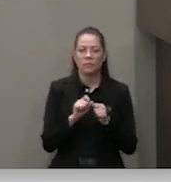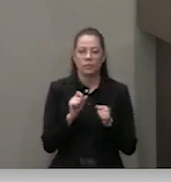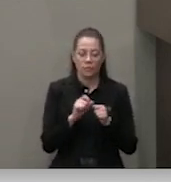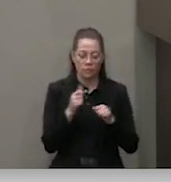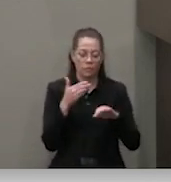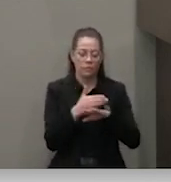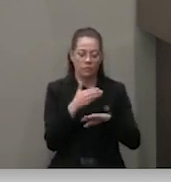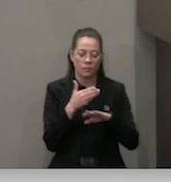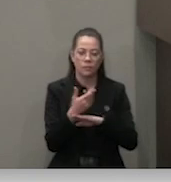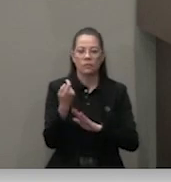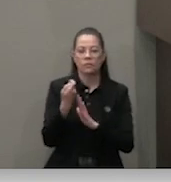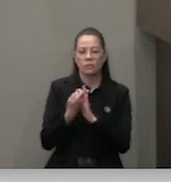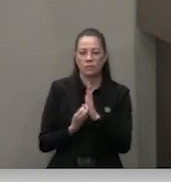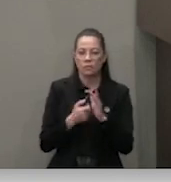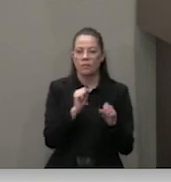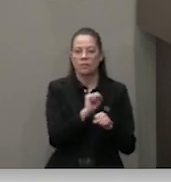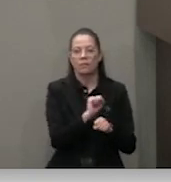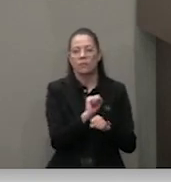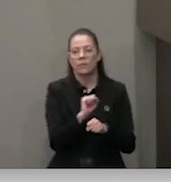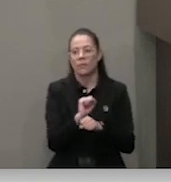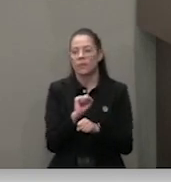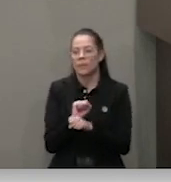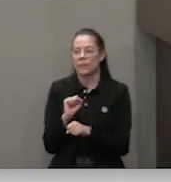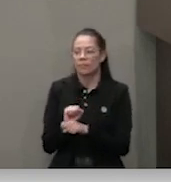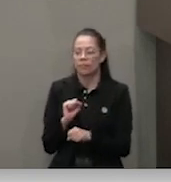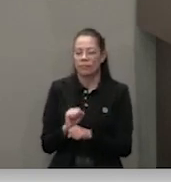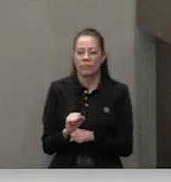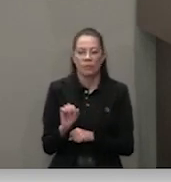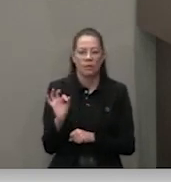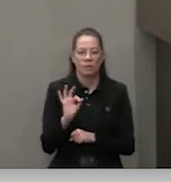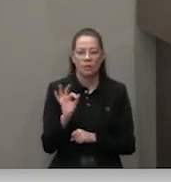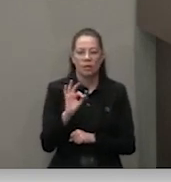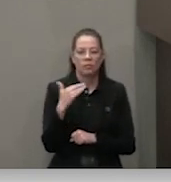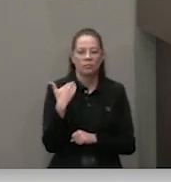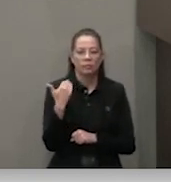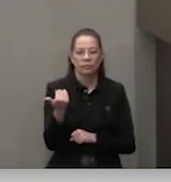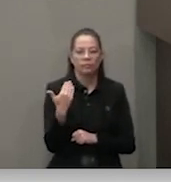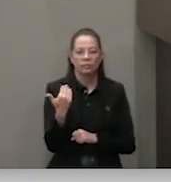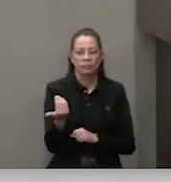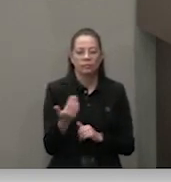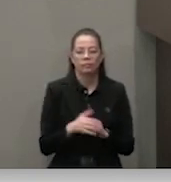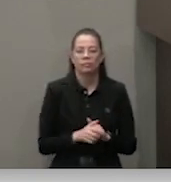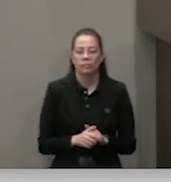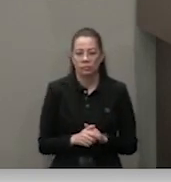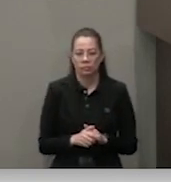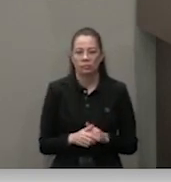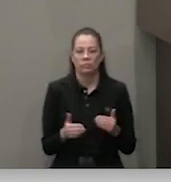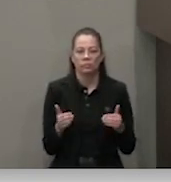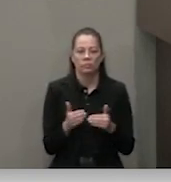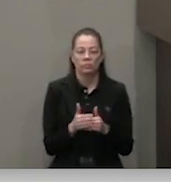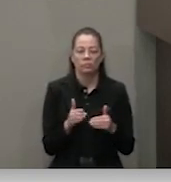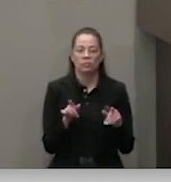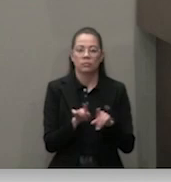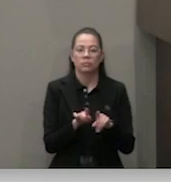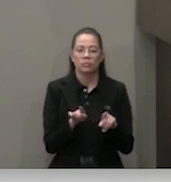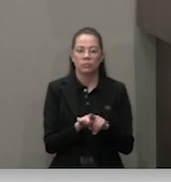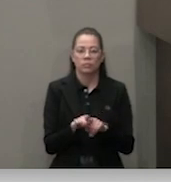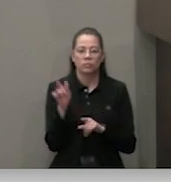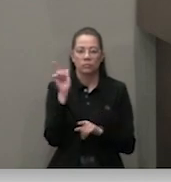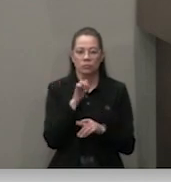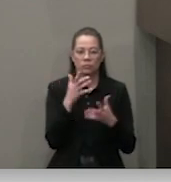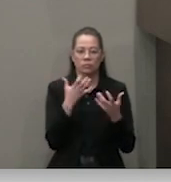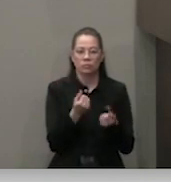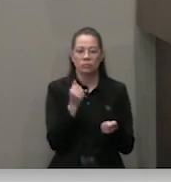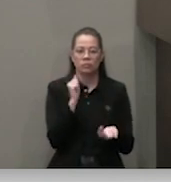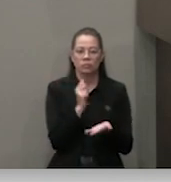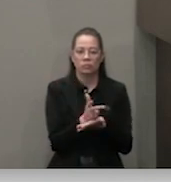passaram no concurso esperam mais um ano um ano e meio 2 anos até para para assumirem